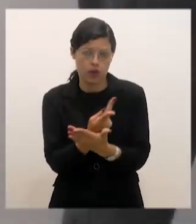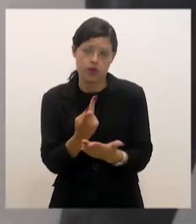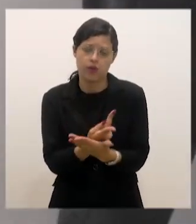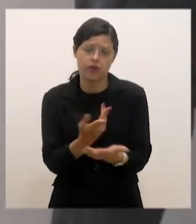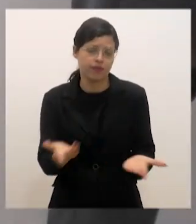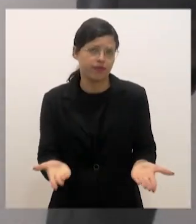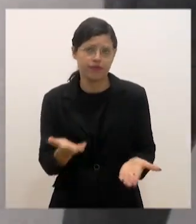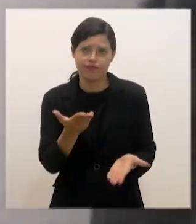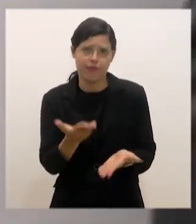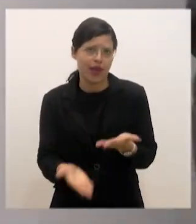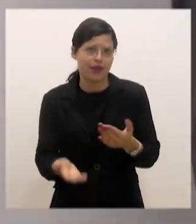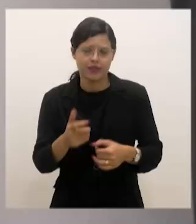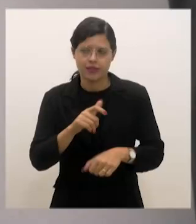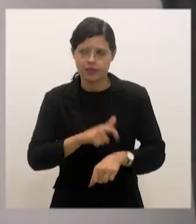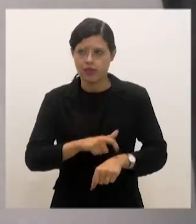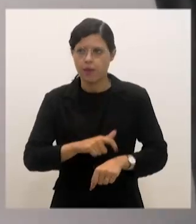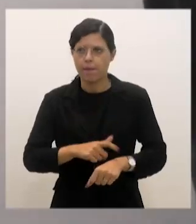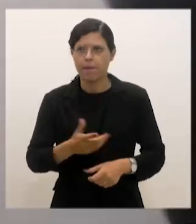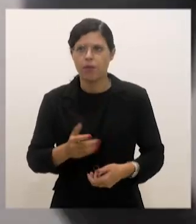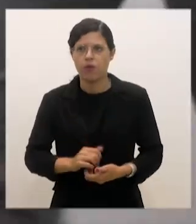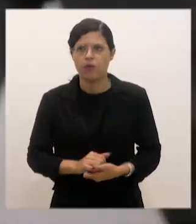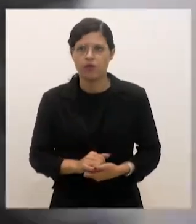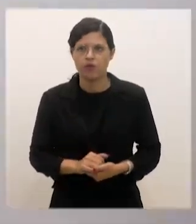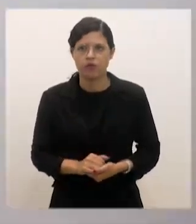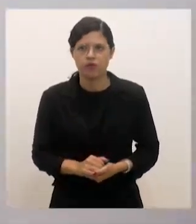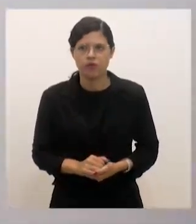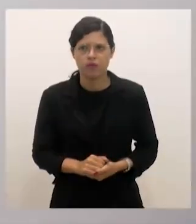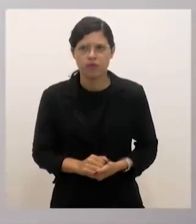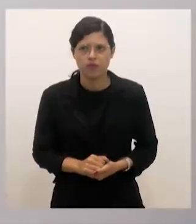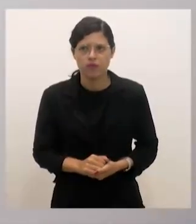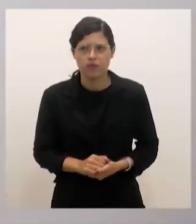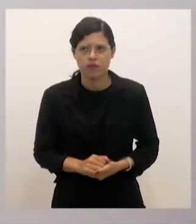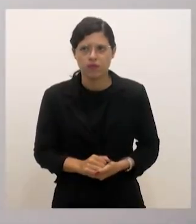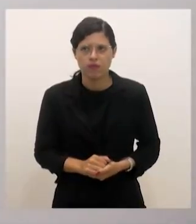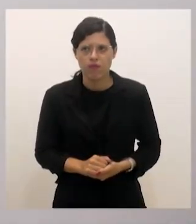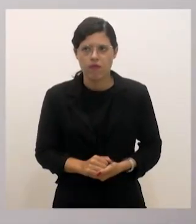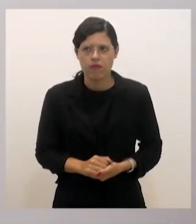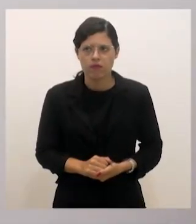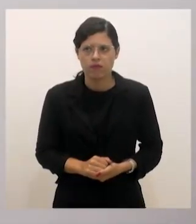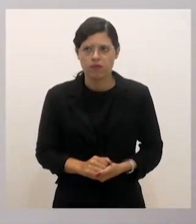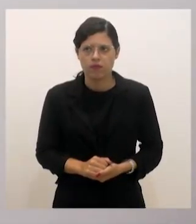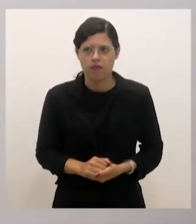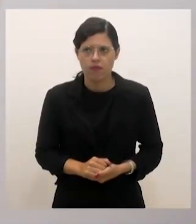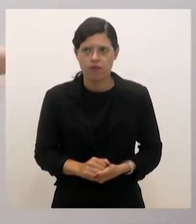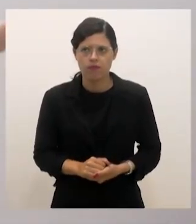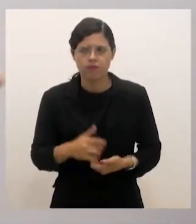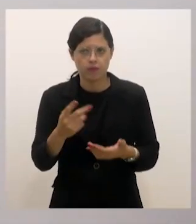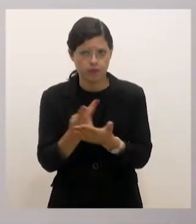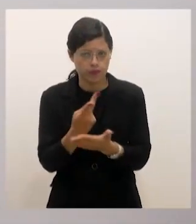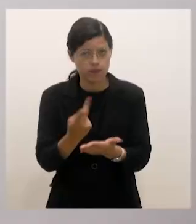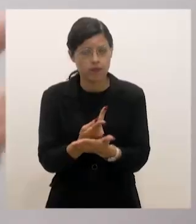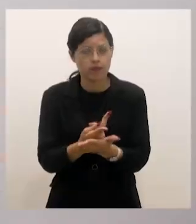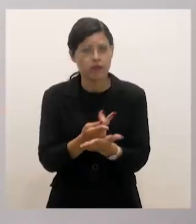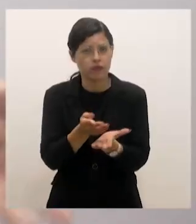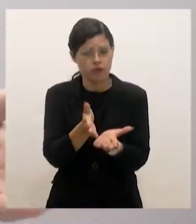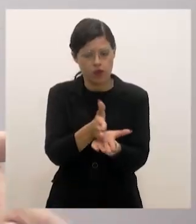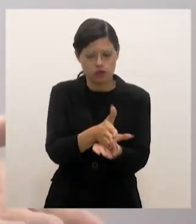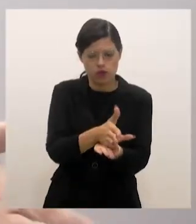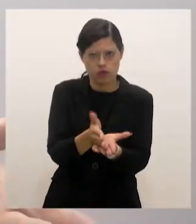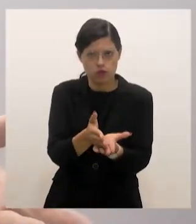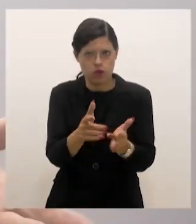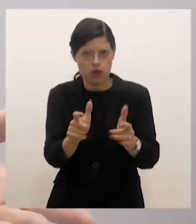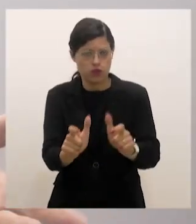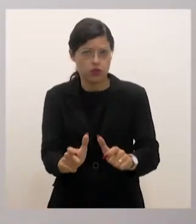Mas eu estou aqui... Não tem erro. Um eventual erro de coordenada, até porque ele está dizendo que no anterior